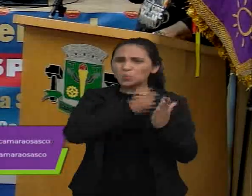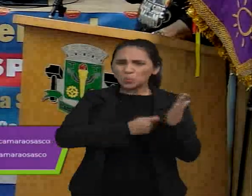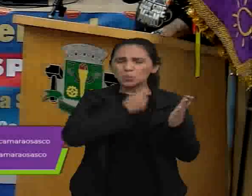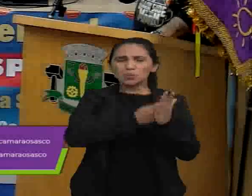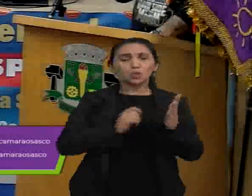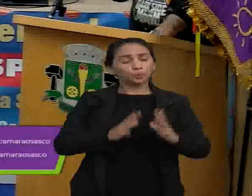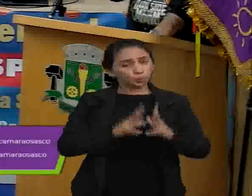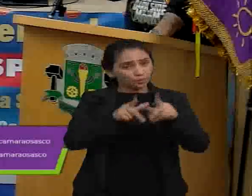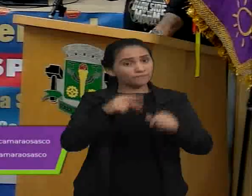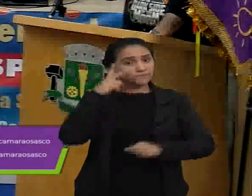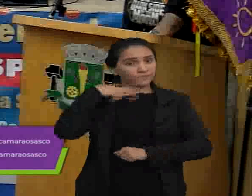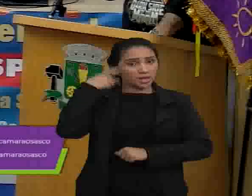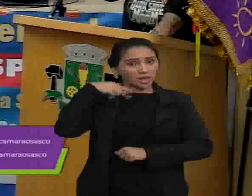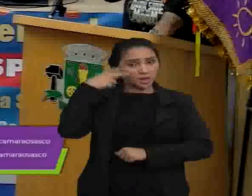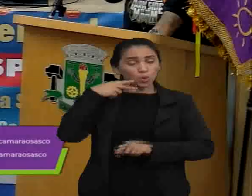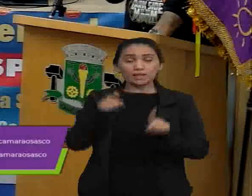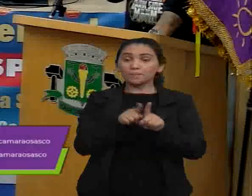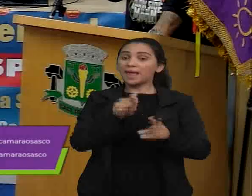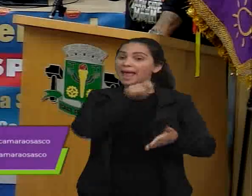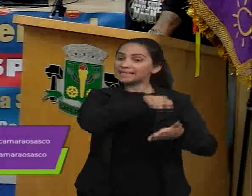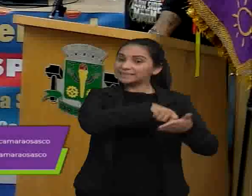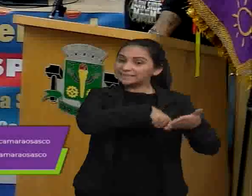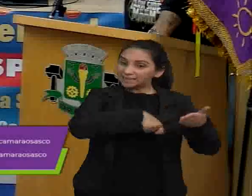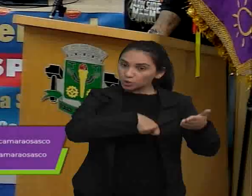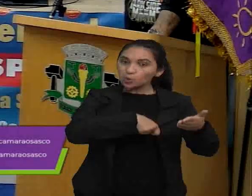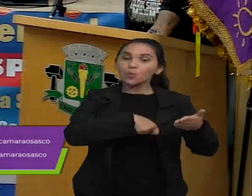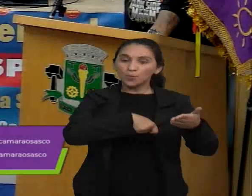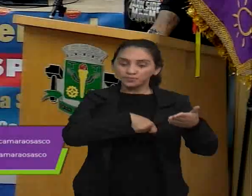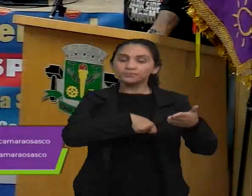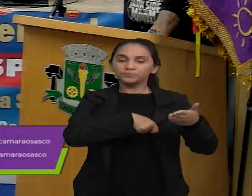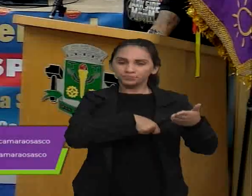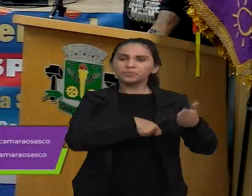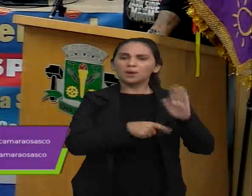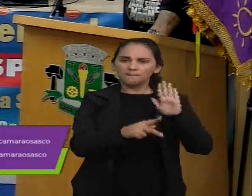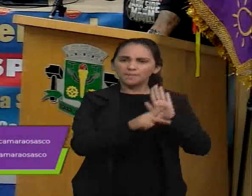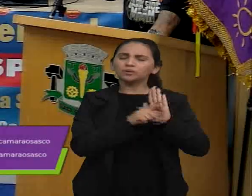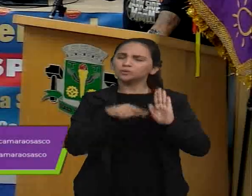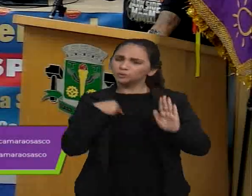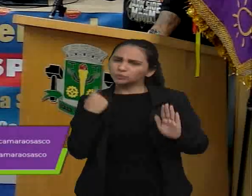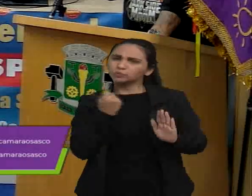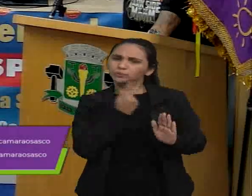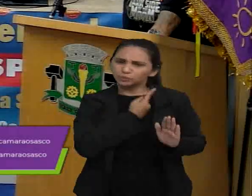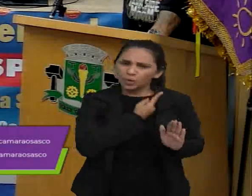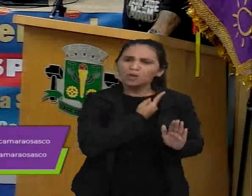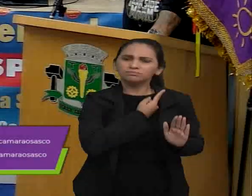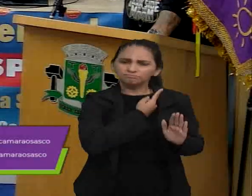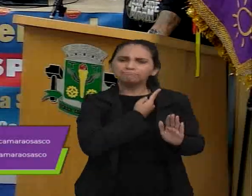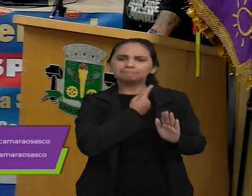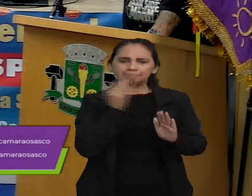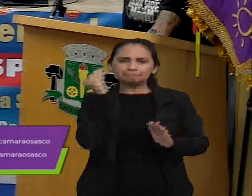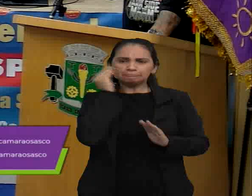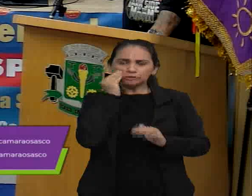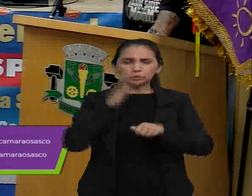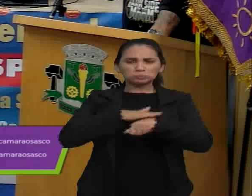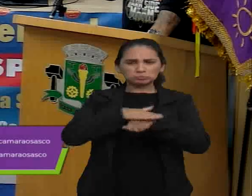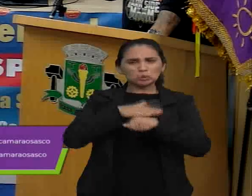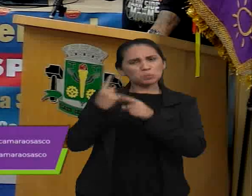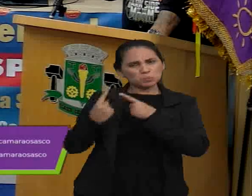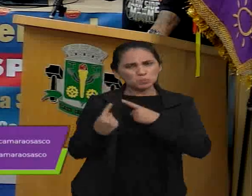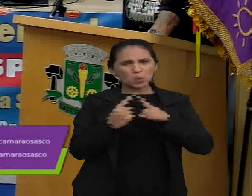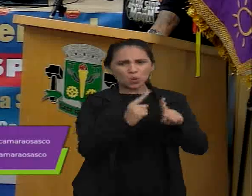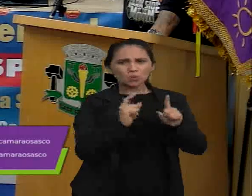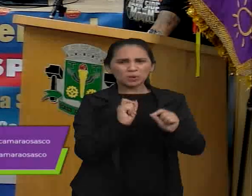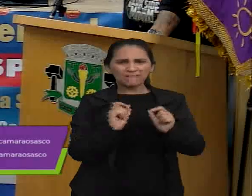vereadores da casa que assinaram aí a ata para a gente estar formalizando a Frente Parlamentar contra a